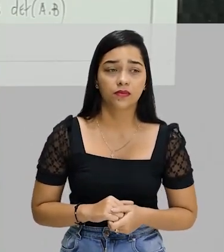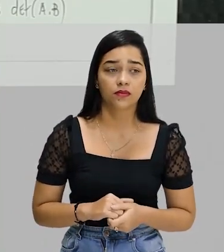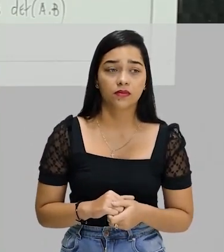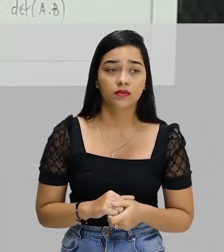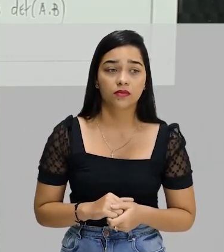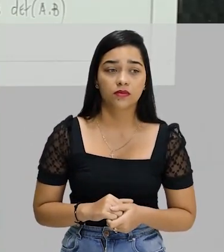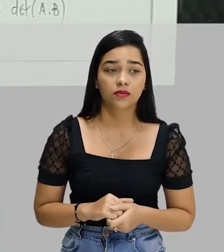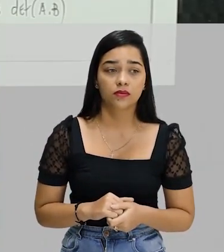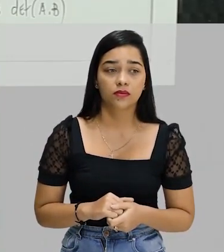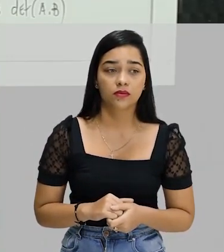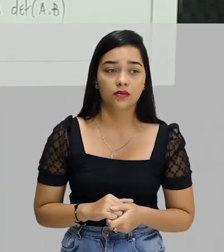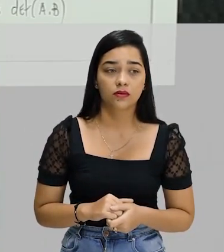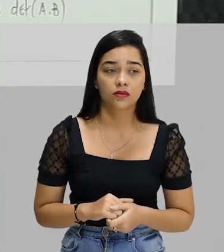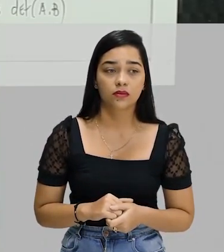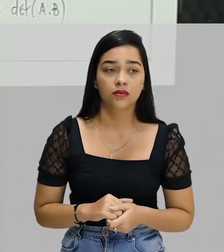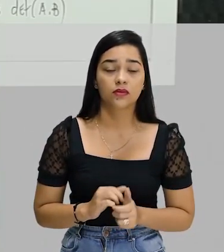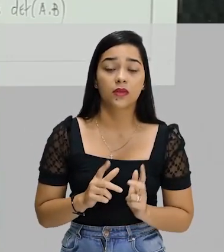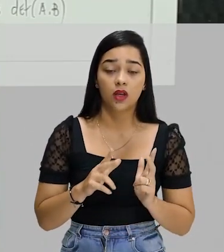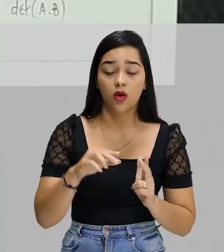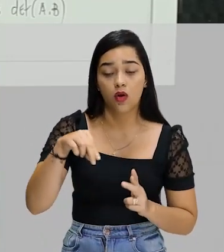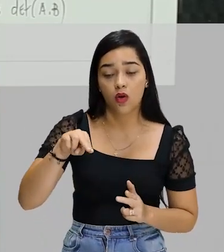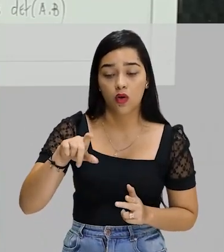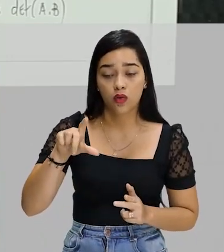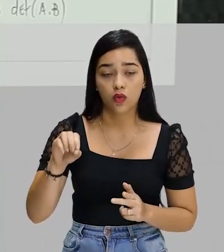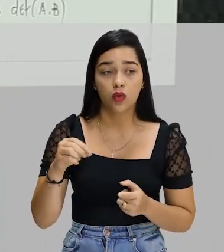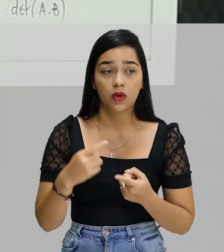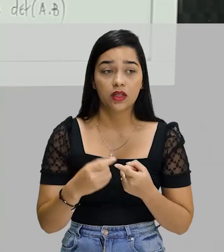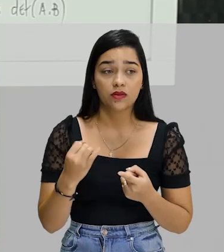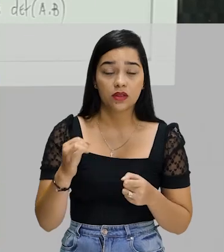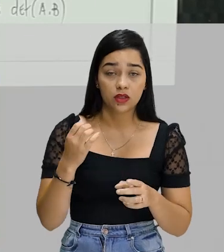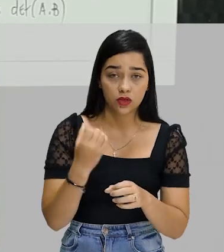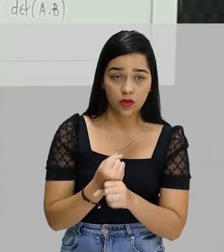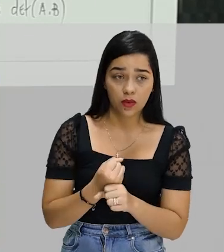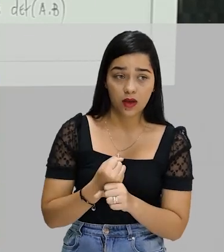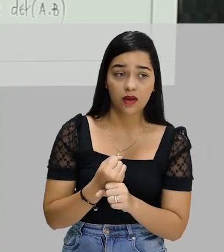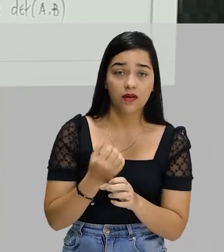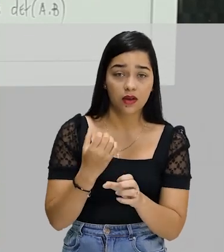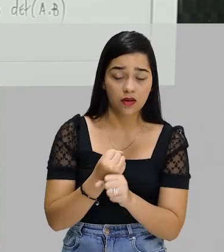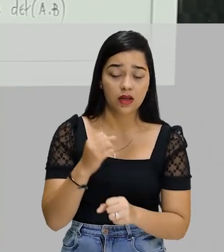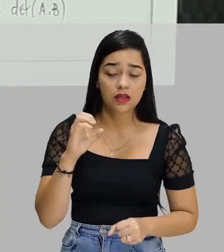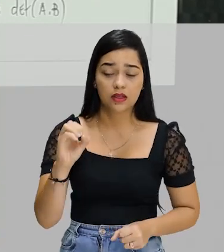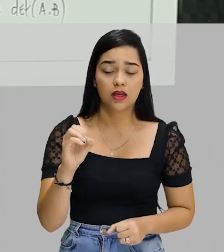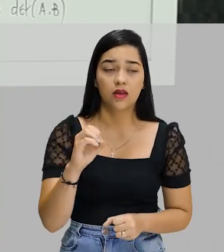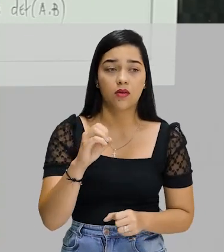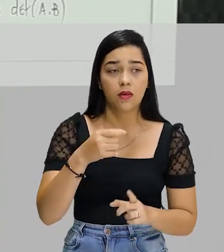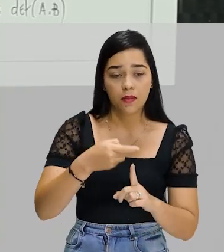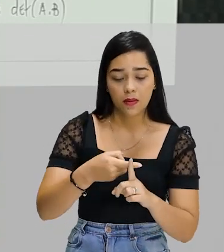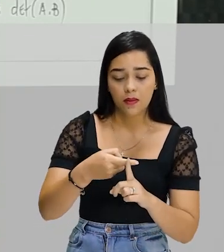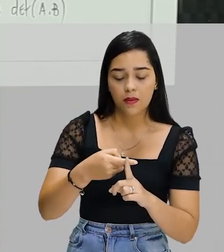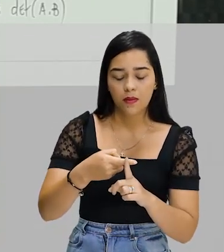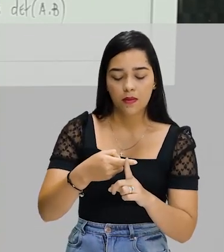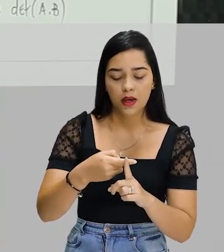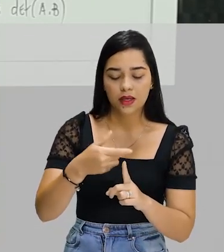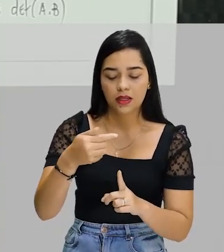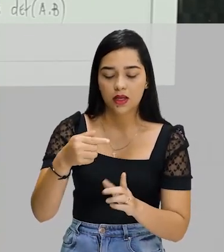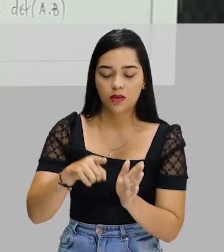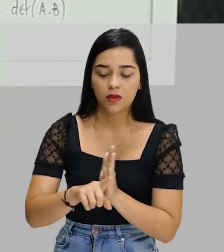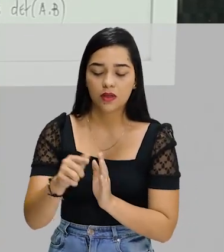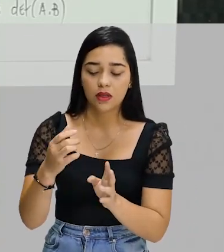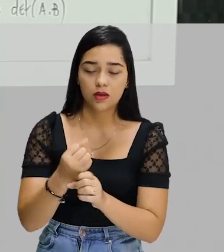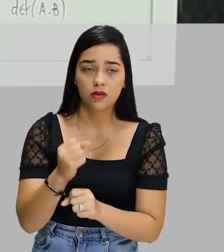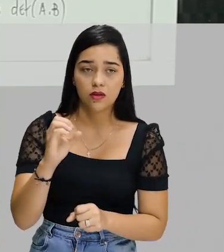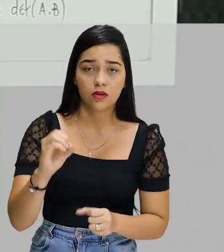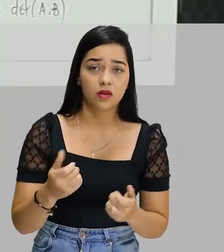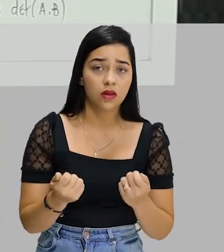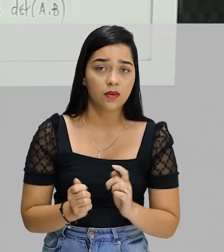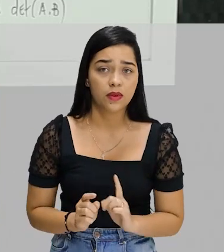E de determinante de P mais Q também vai ser nulo. Porque se você somar menos 7 com mais 7 dá 0. Tá? Então, não precisei calcular os